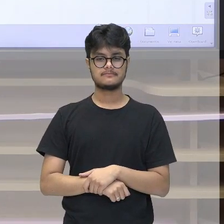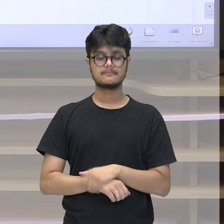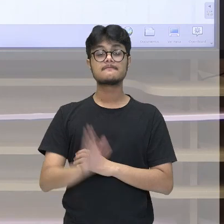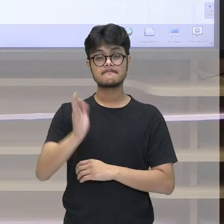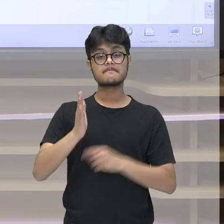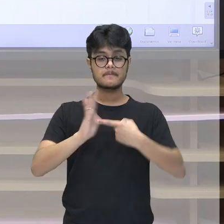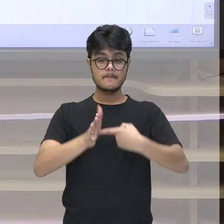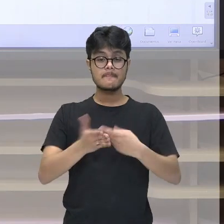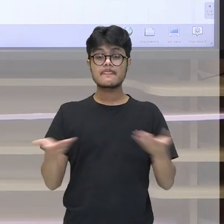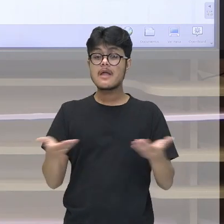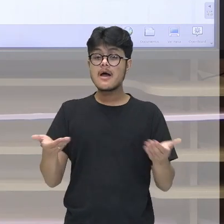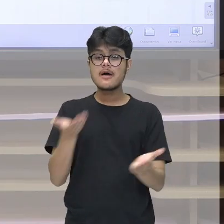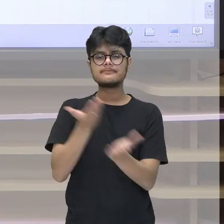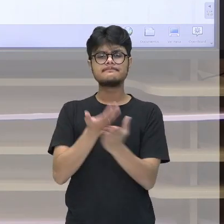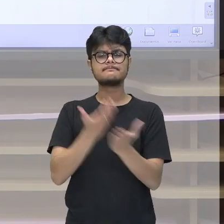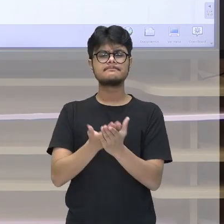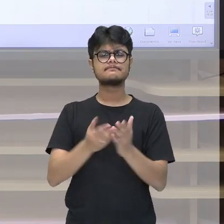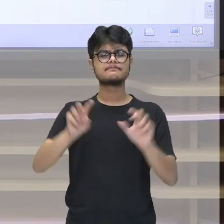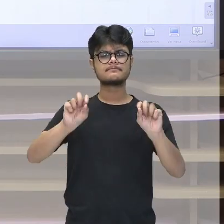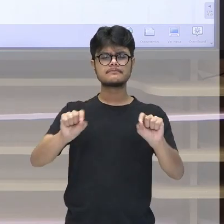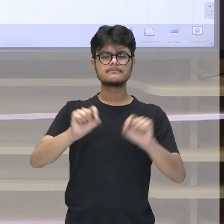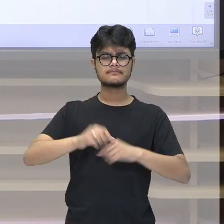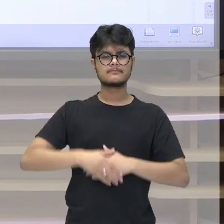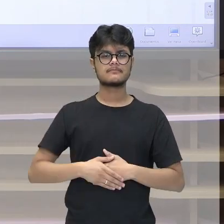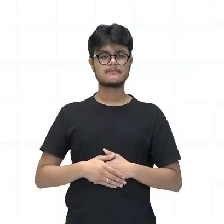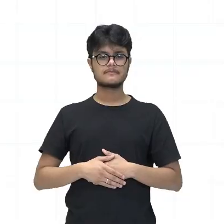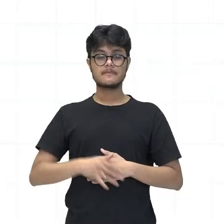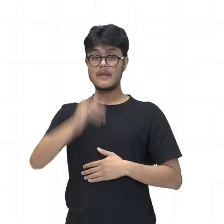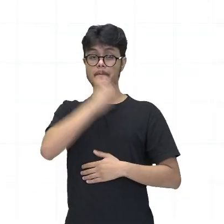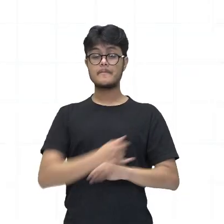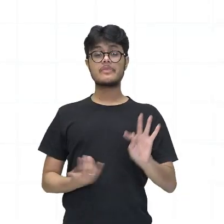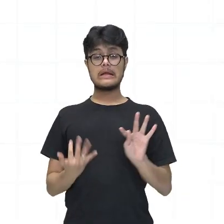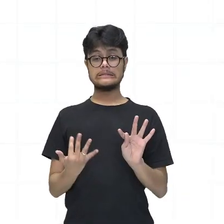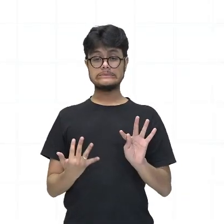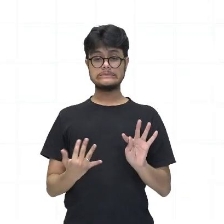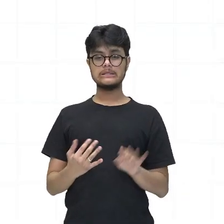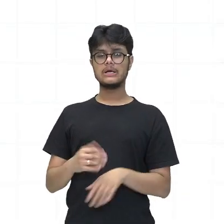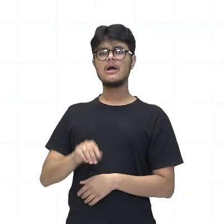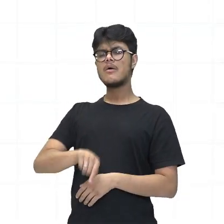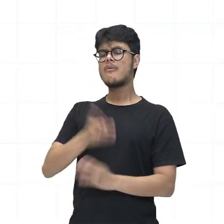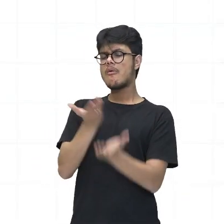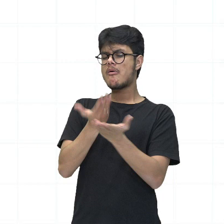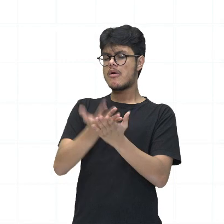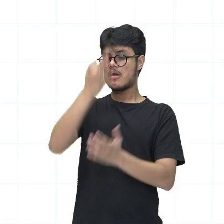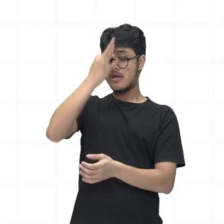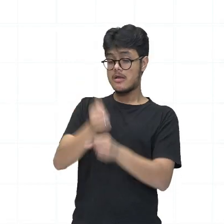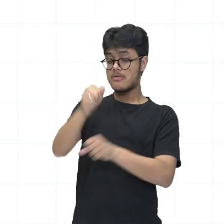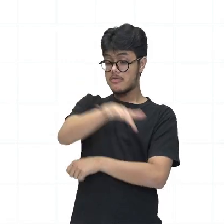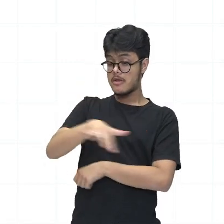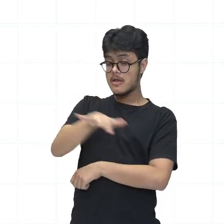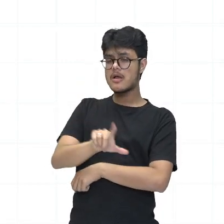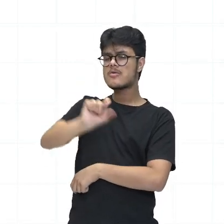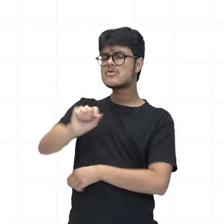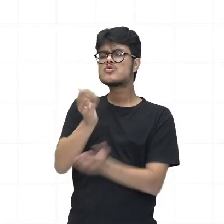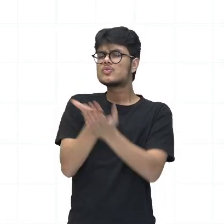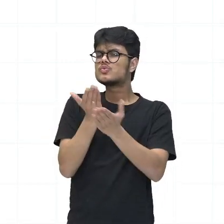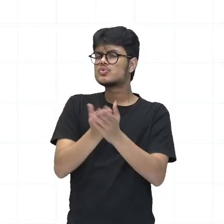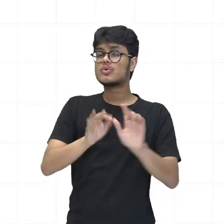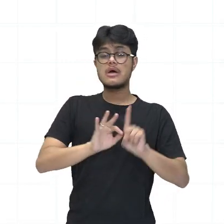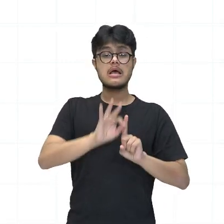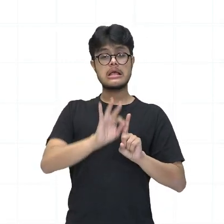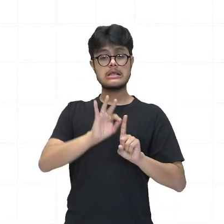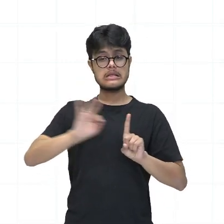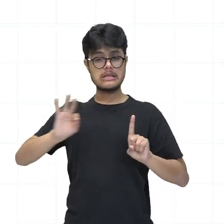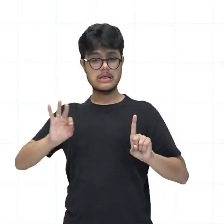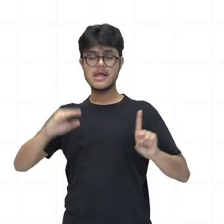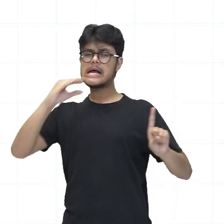e agora nós vamos relembrar um pouco de termodinâmica. E o que é termodinâmica? É a área da física que estuda